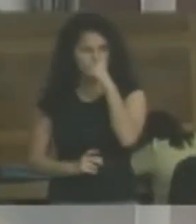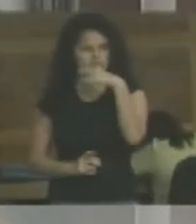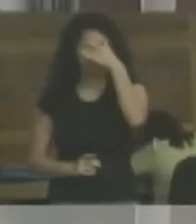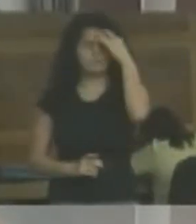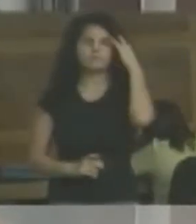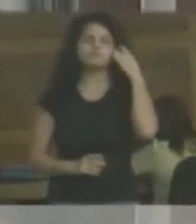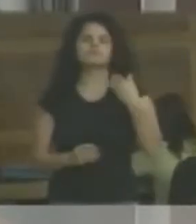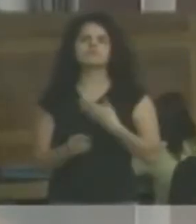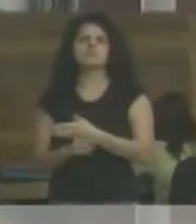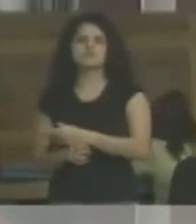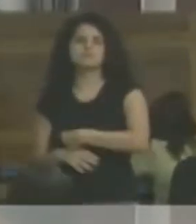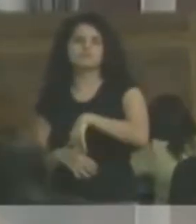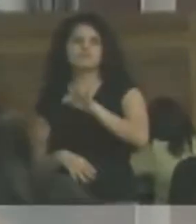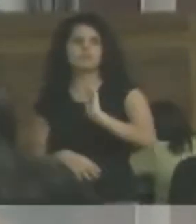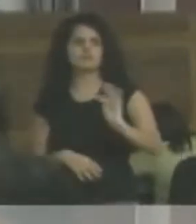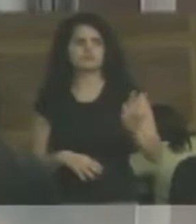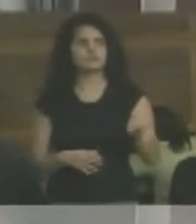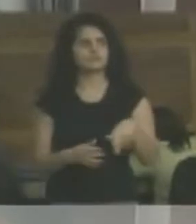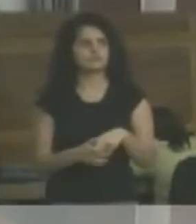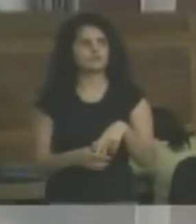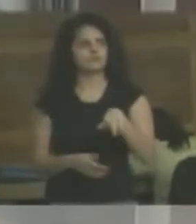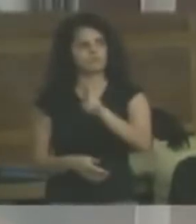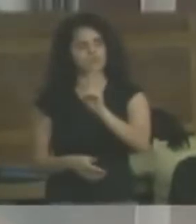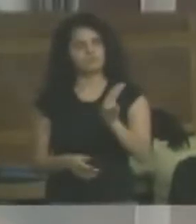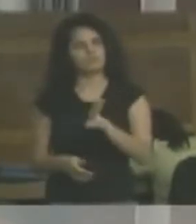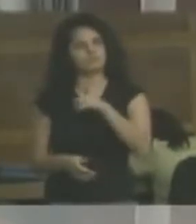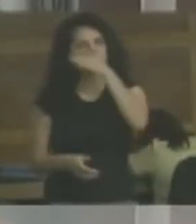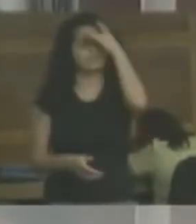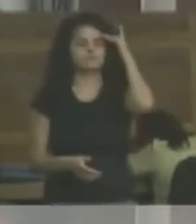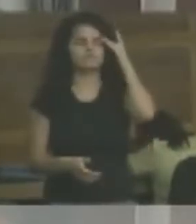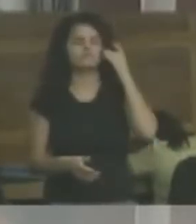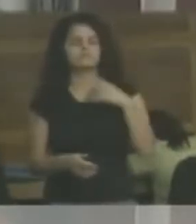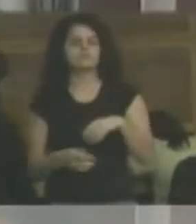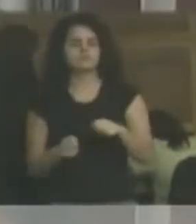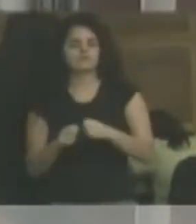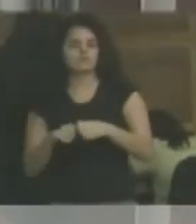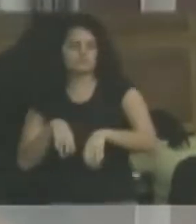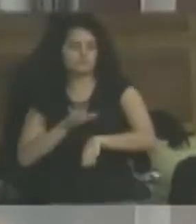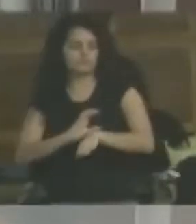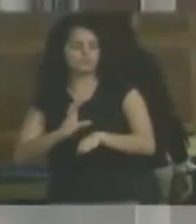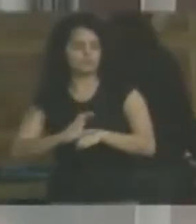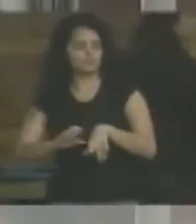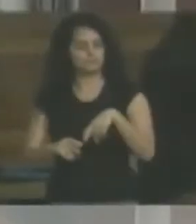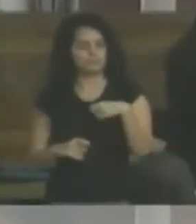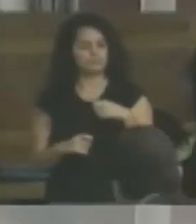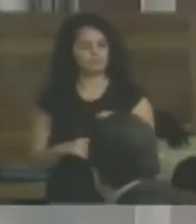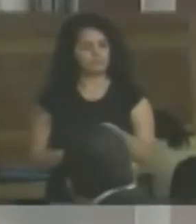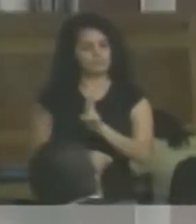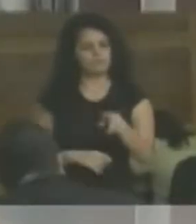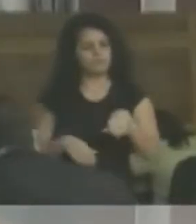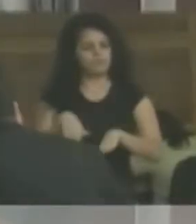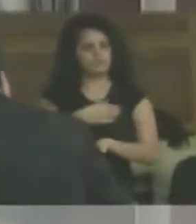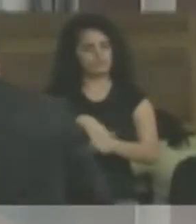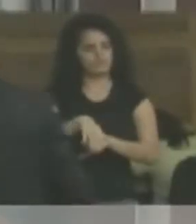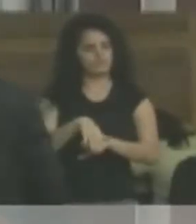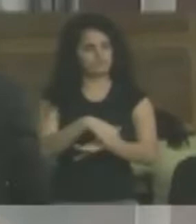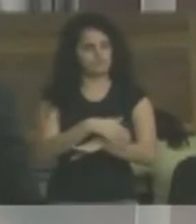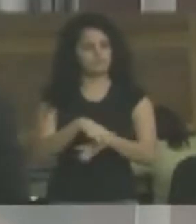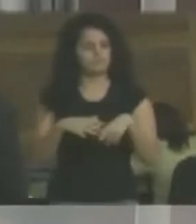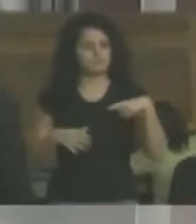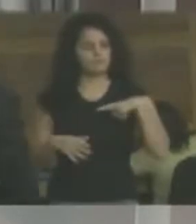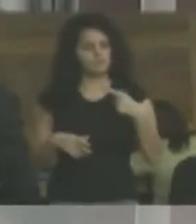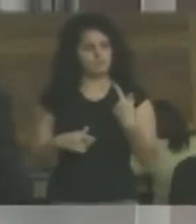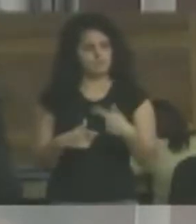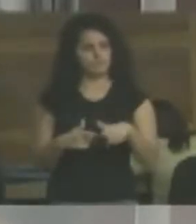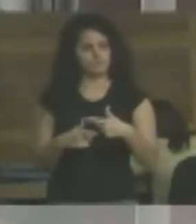da faculdade a pé utilizam, as pessoas que vão fazer seus cursos utilizam muito essa rua. Essa rua hoje ela está com um problema enorme